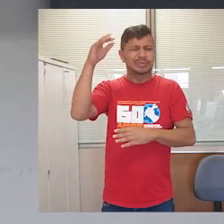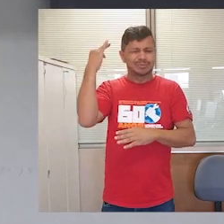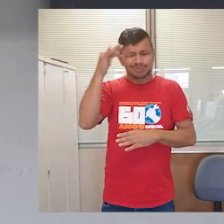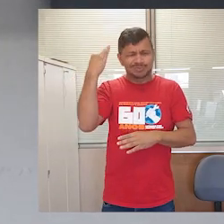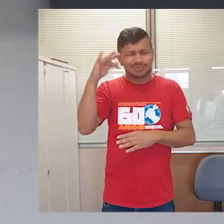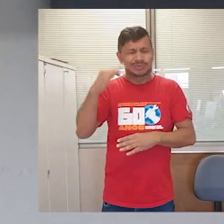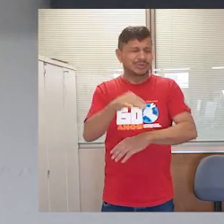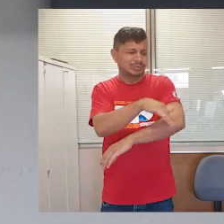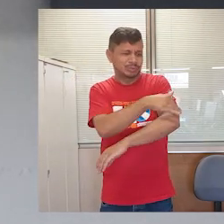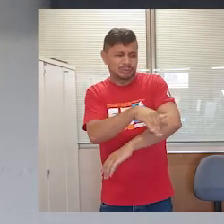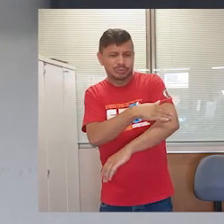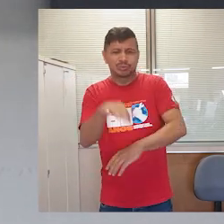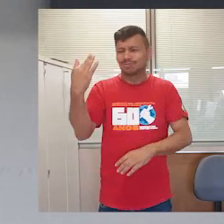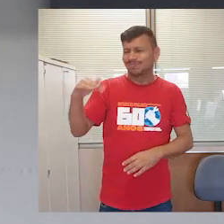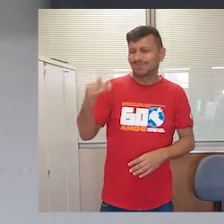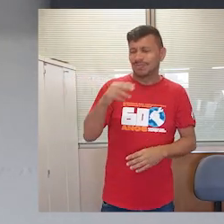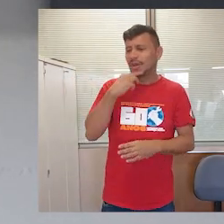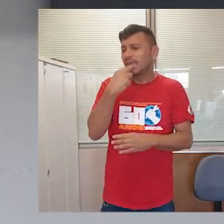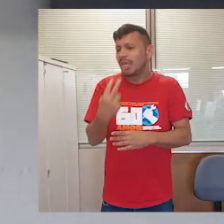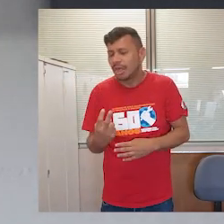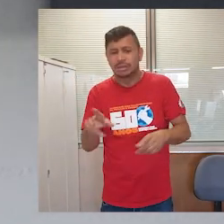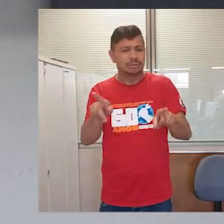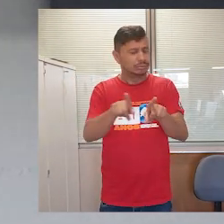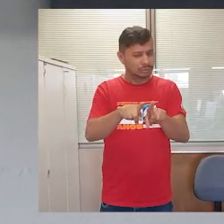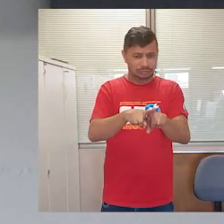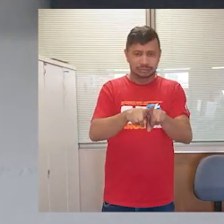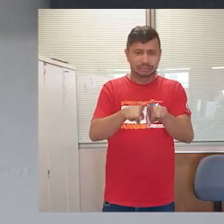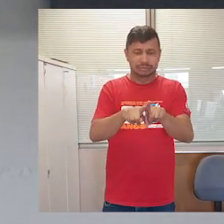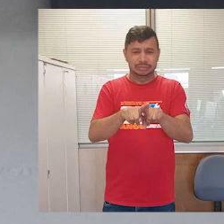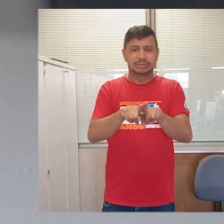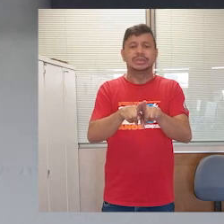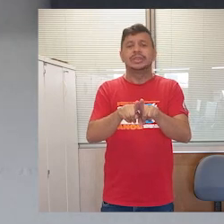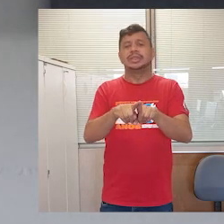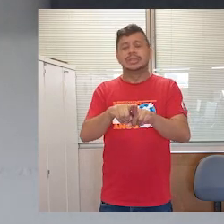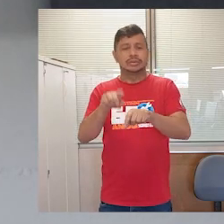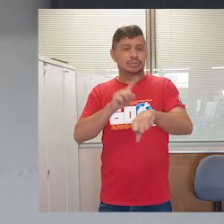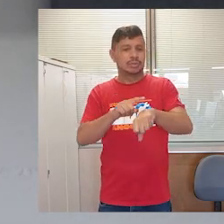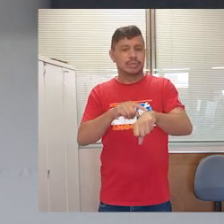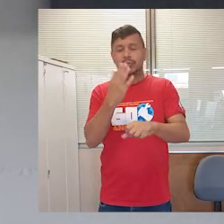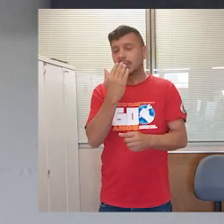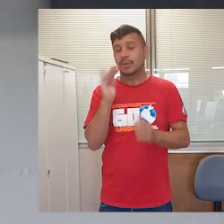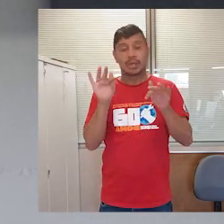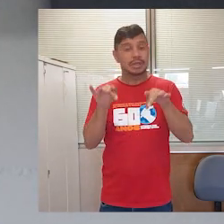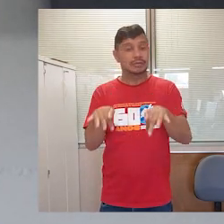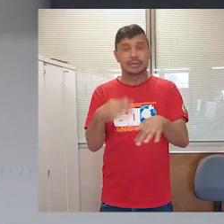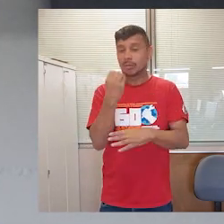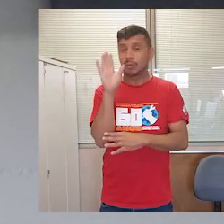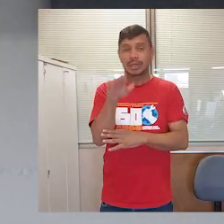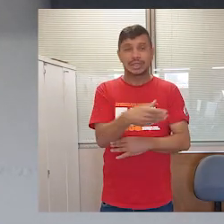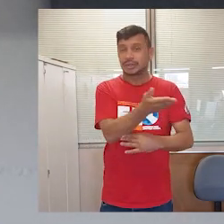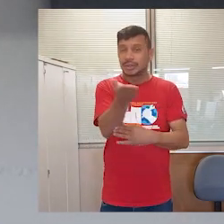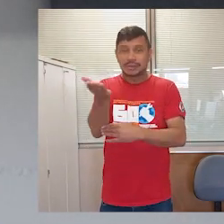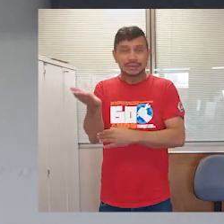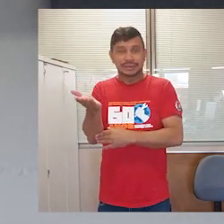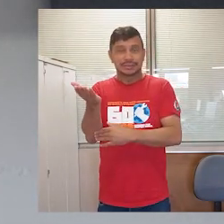alta, dor de cabeça, dor nas articulações, vômito e diarreia. E o Hora da Boia termina por aqui. A gente deseja